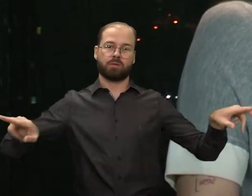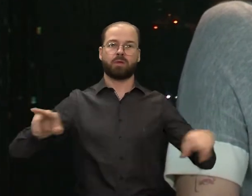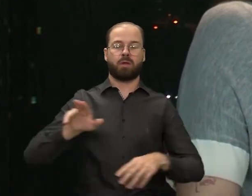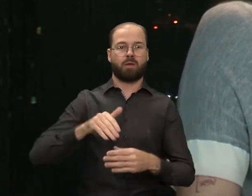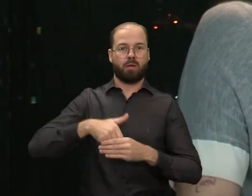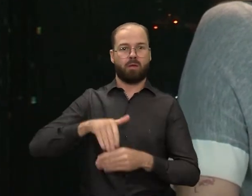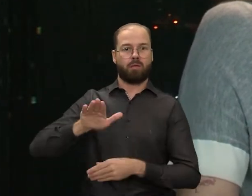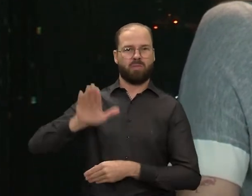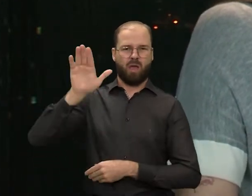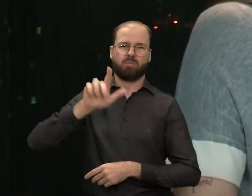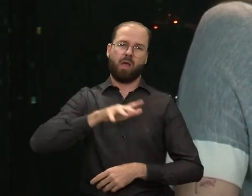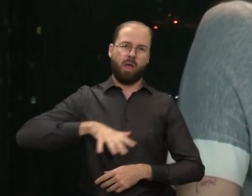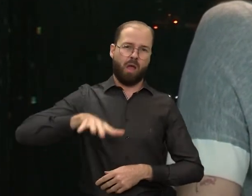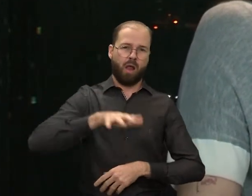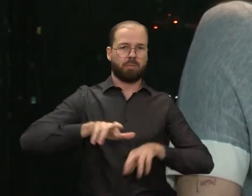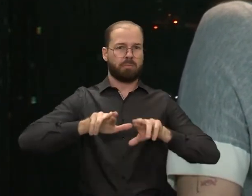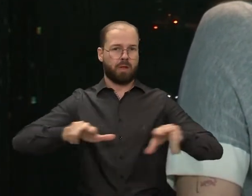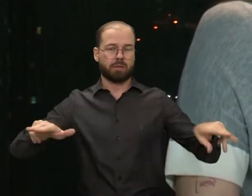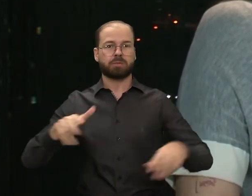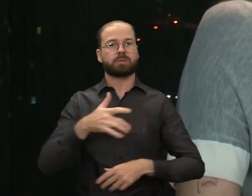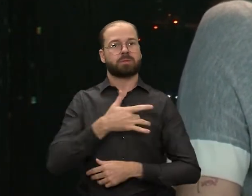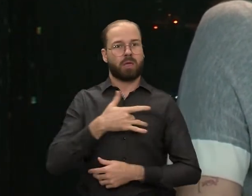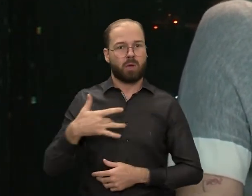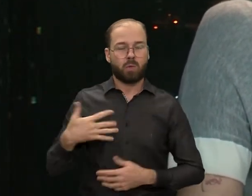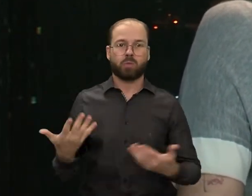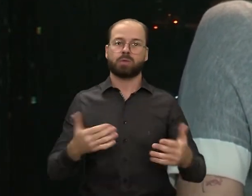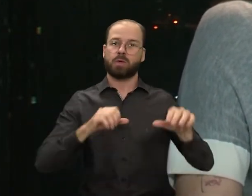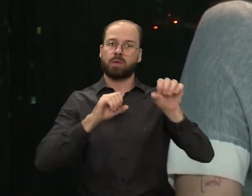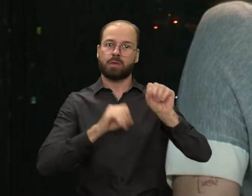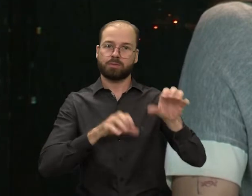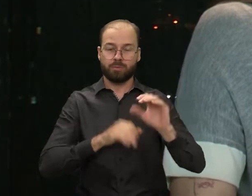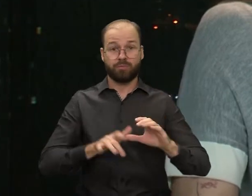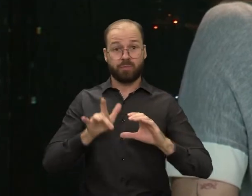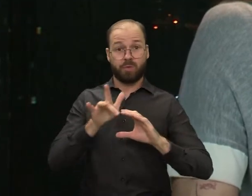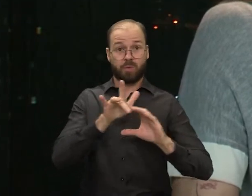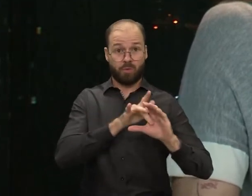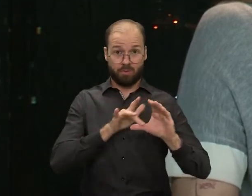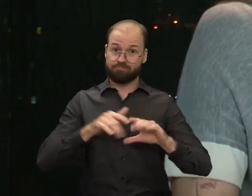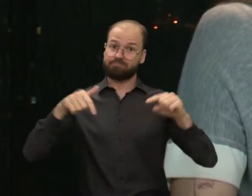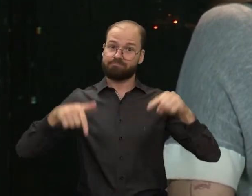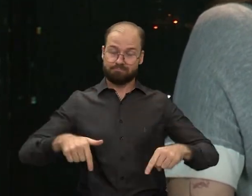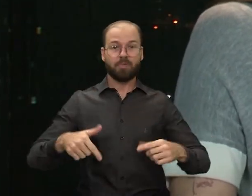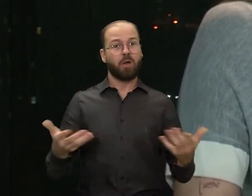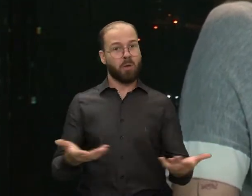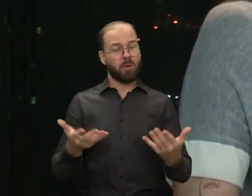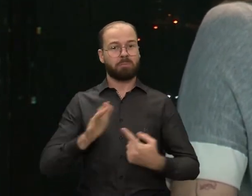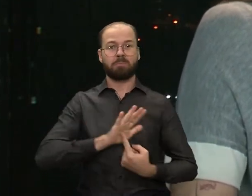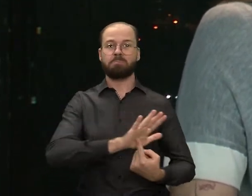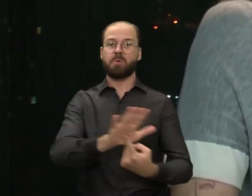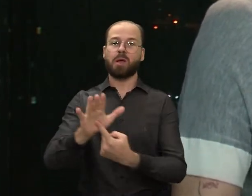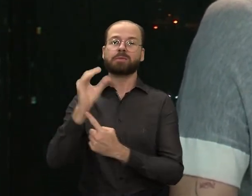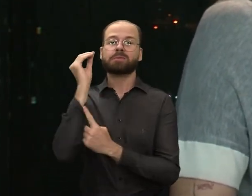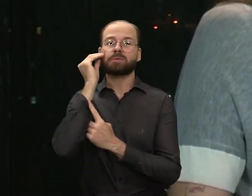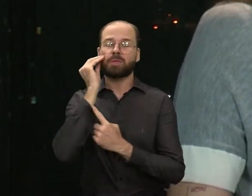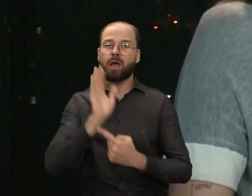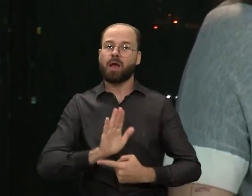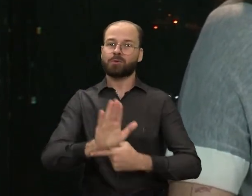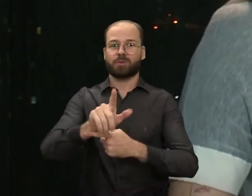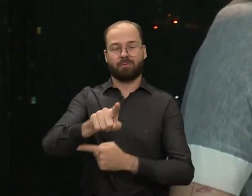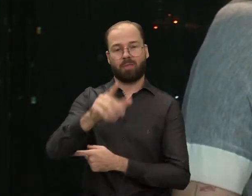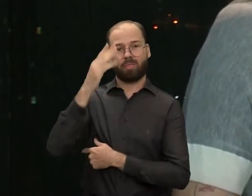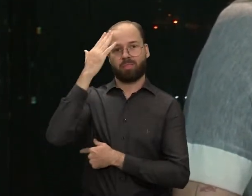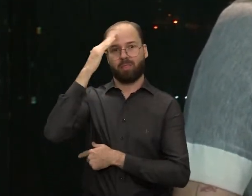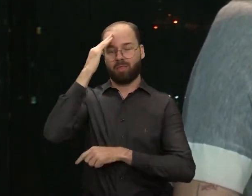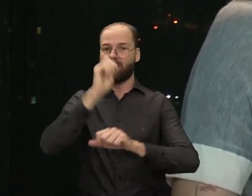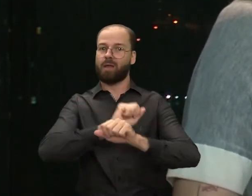nas diversas áreas, como saúde, educação. E a gente no Conexão está tentando ajudar vocês a entender um pouco mais essas propostas. E como eu